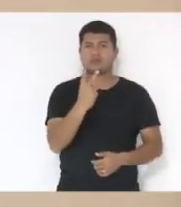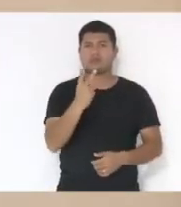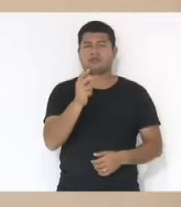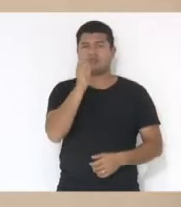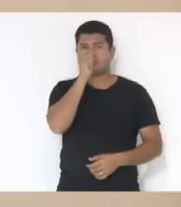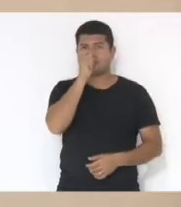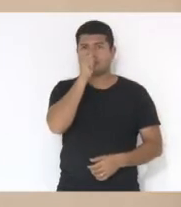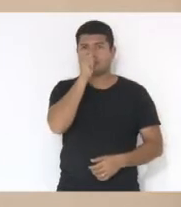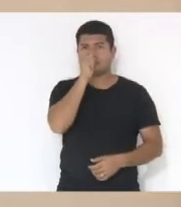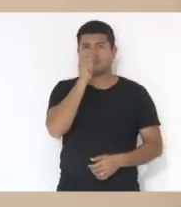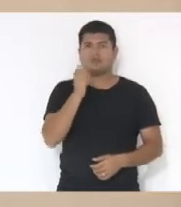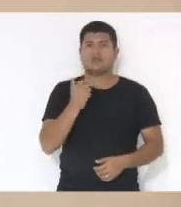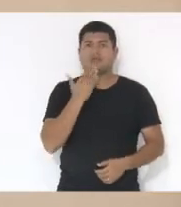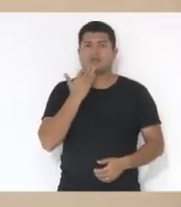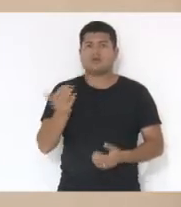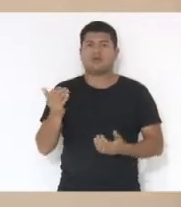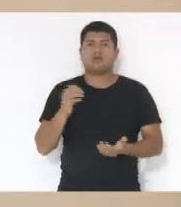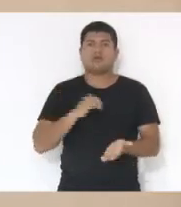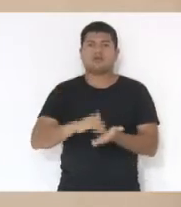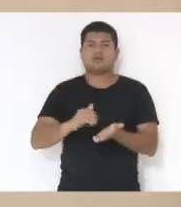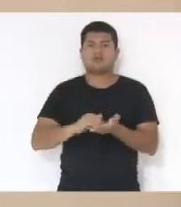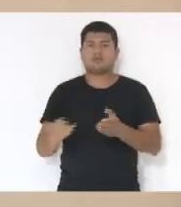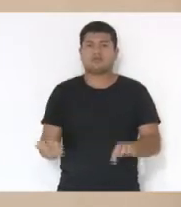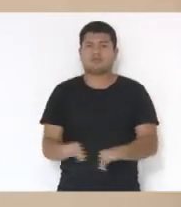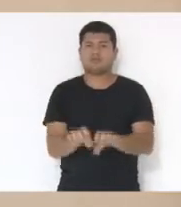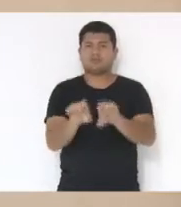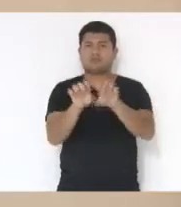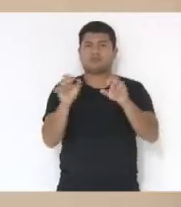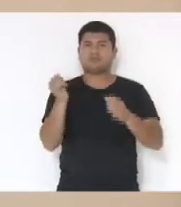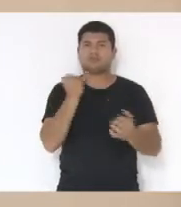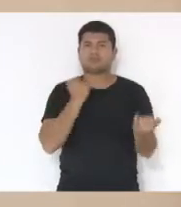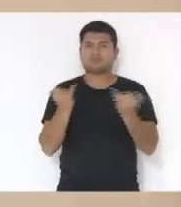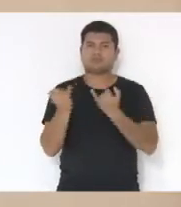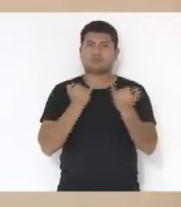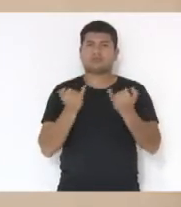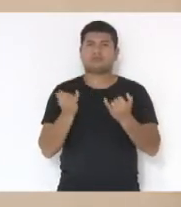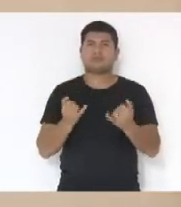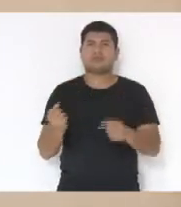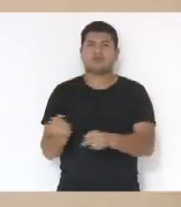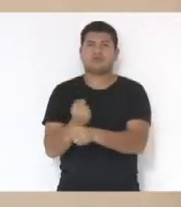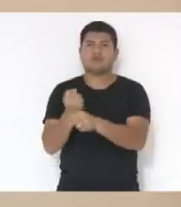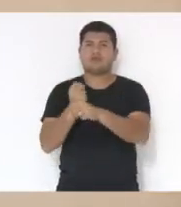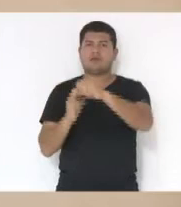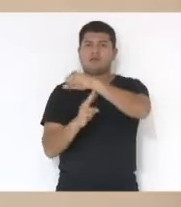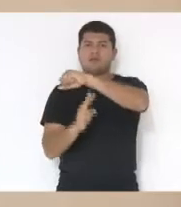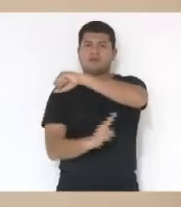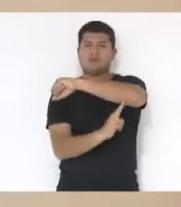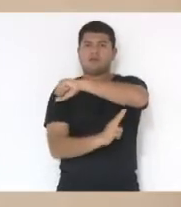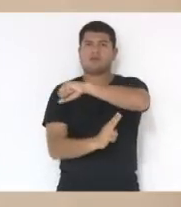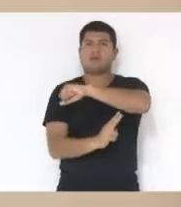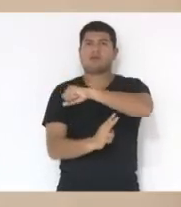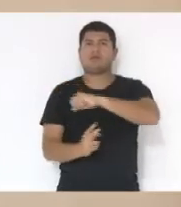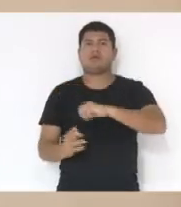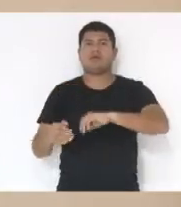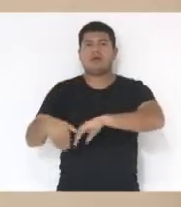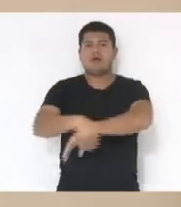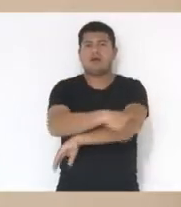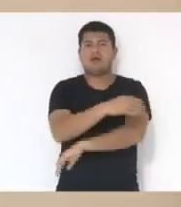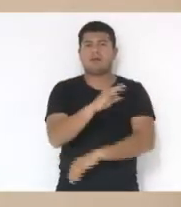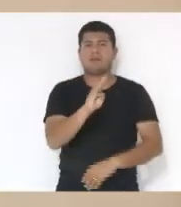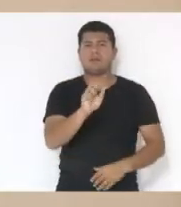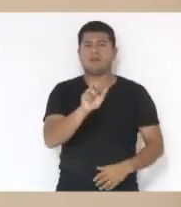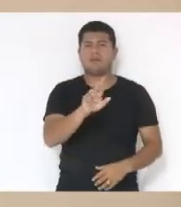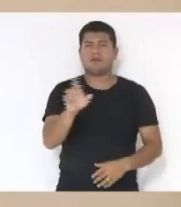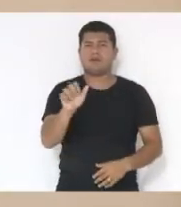Amin, solicitando ao secretário de Infraestrutura informações acerca das obras de construção da nova ponte do canal da Barra da Lagoa, localizada